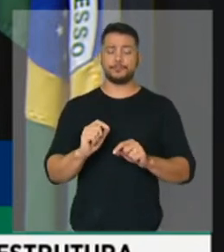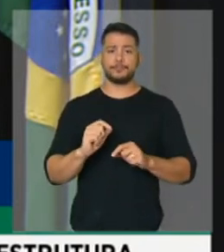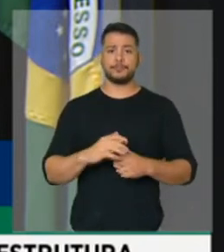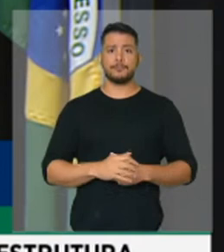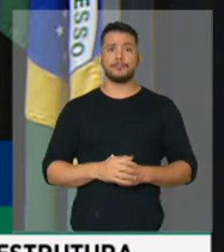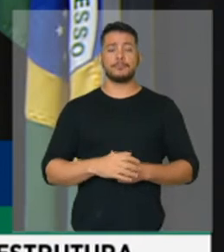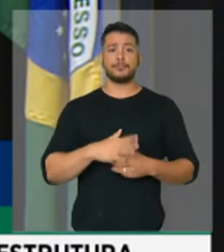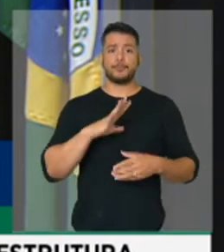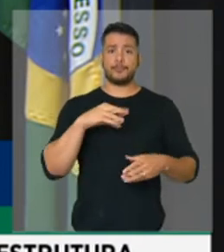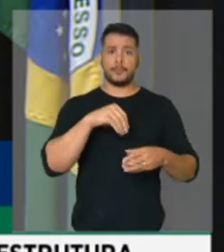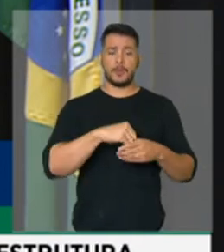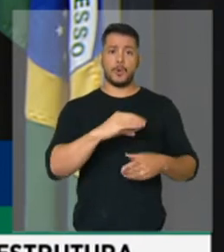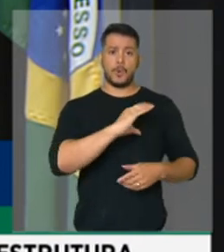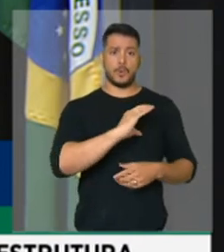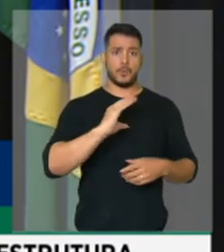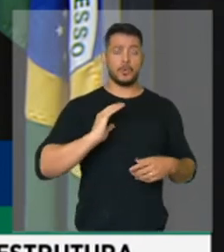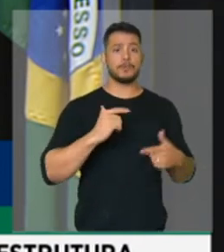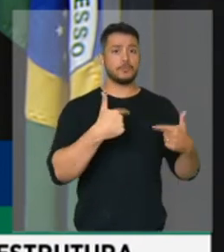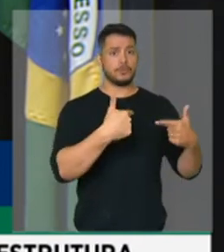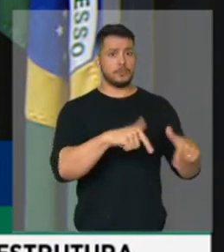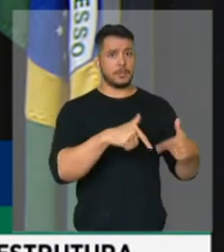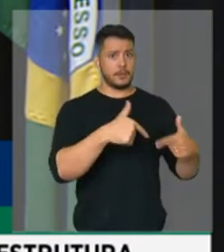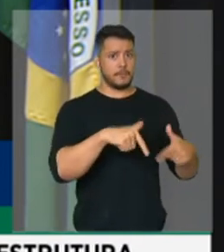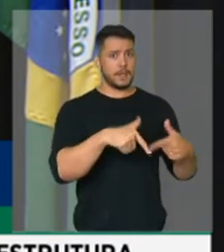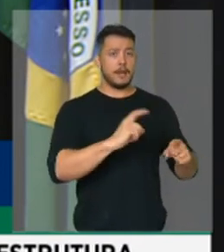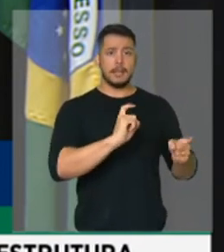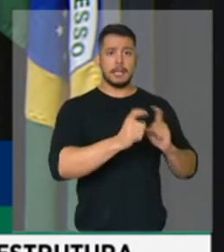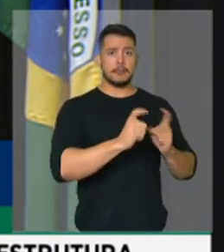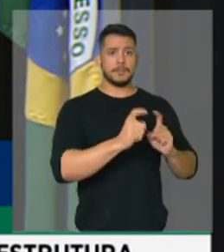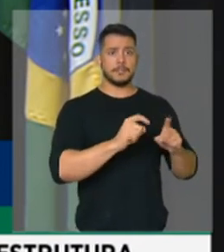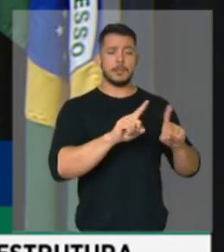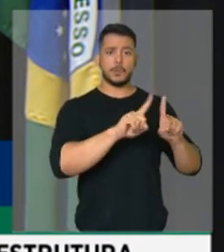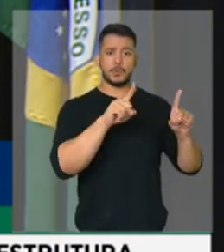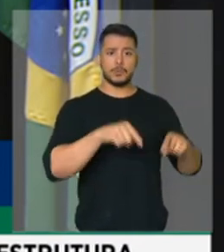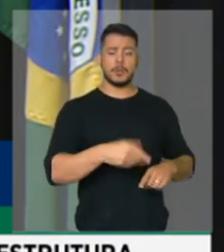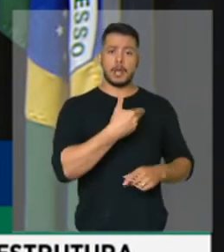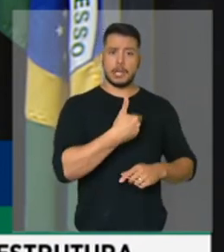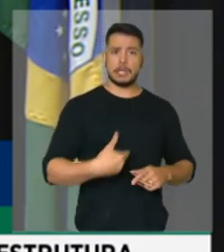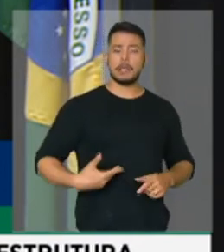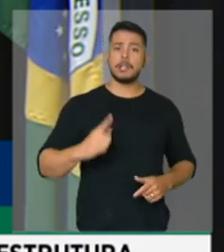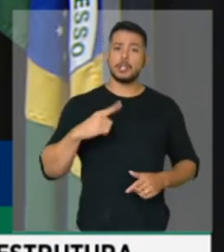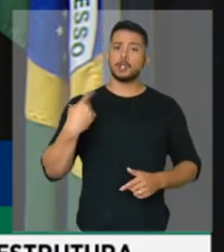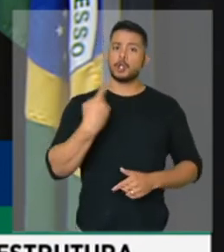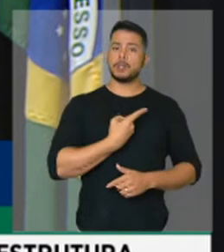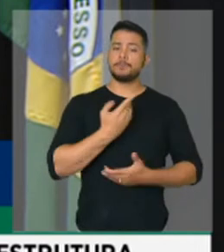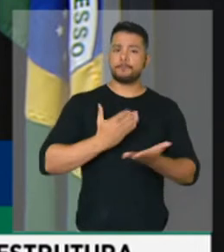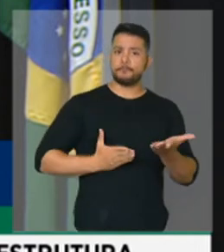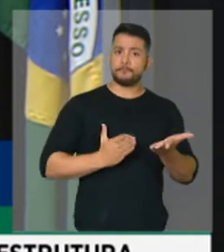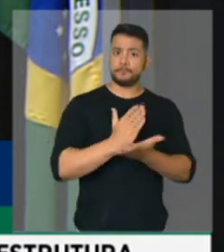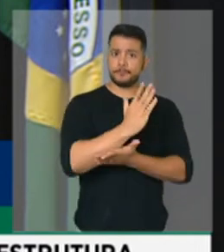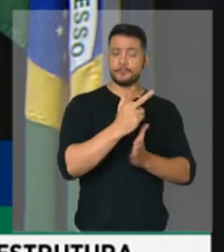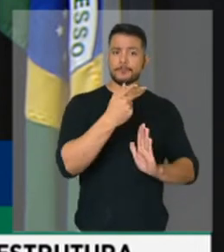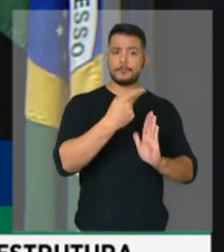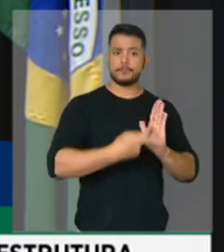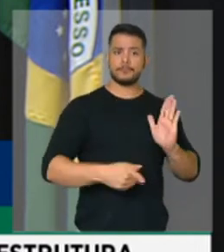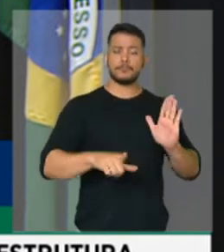da Comissão de Trabalho, Administração e Serviço Público, somos pela aprovação do projeto de lei